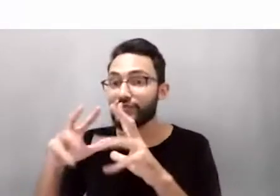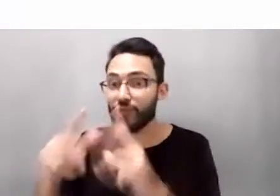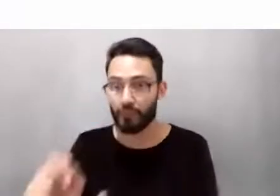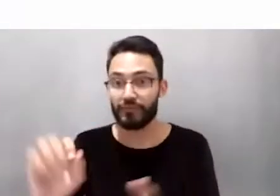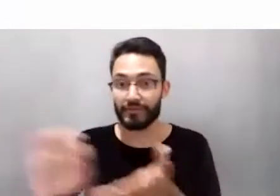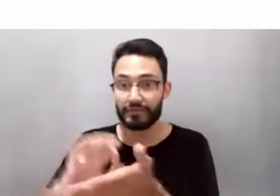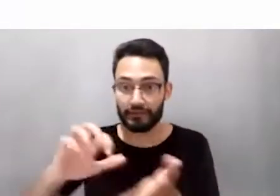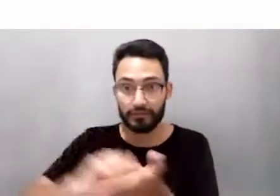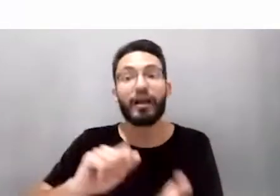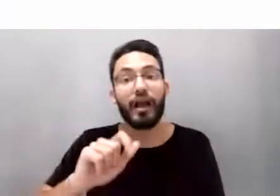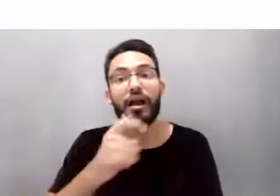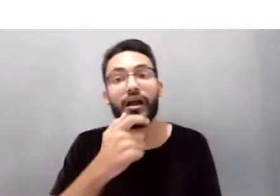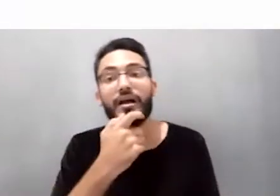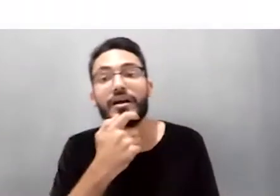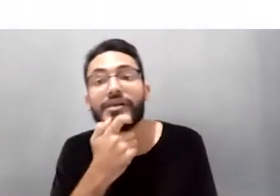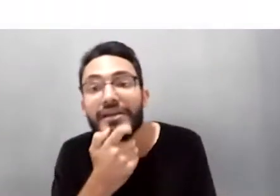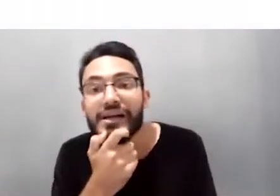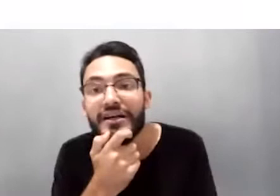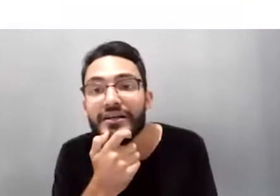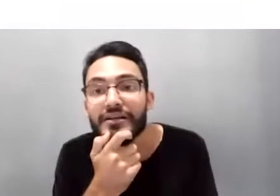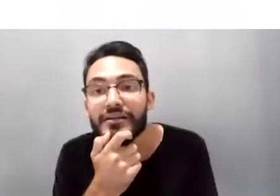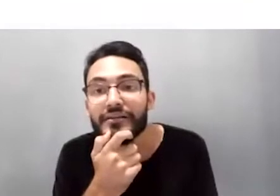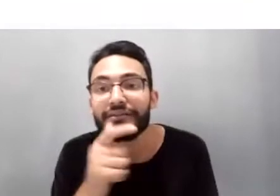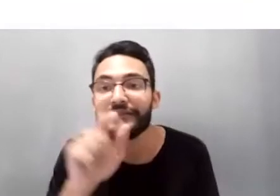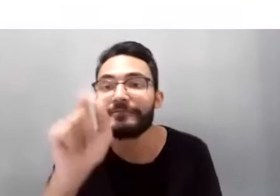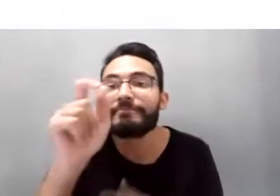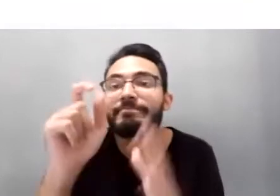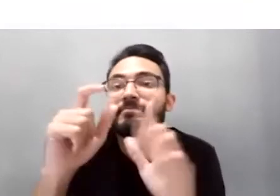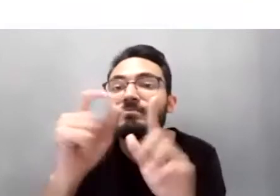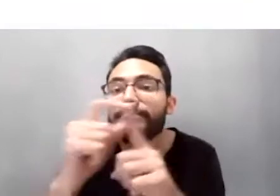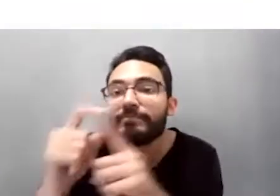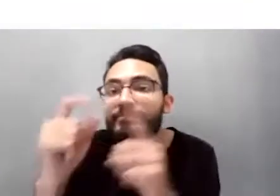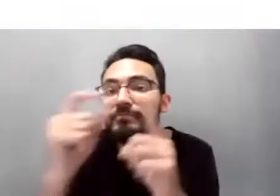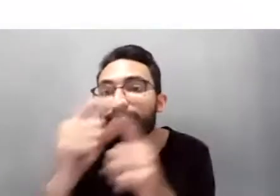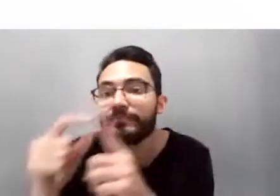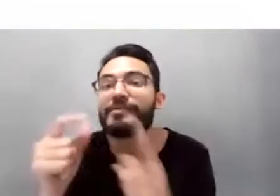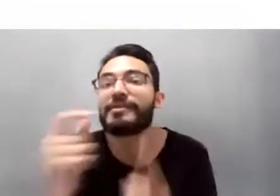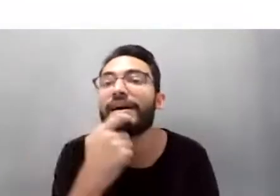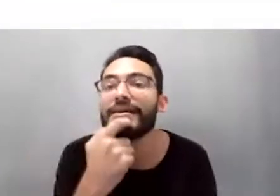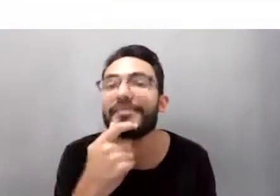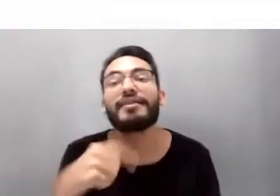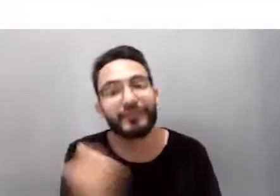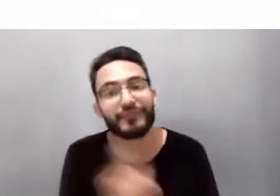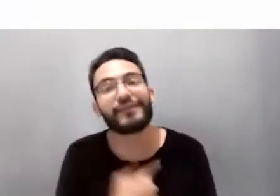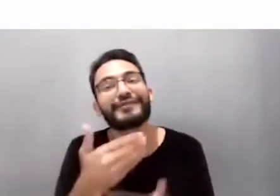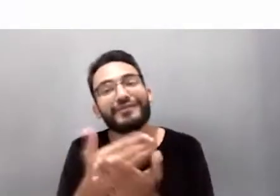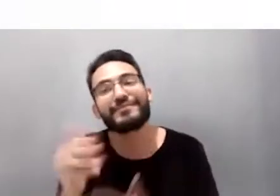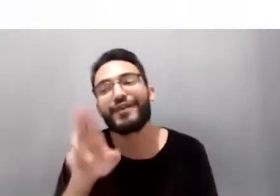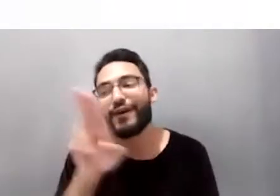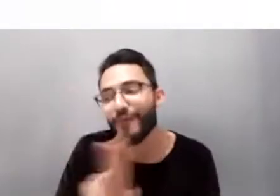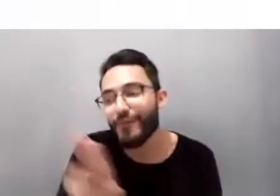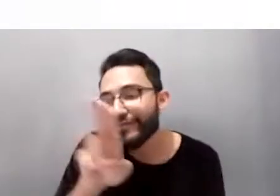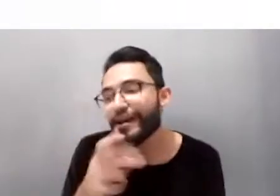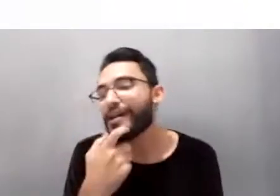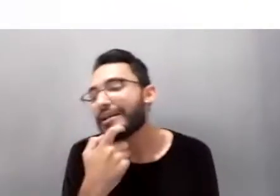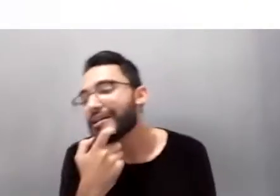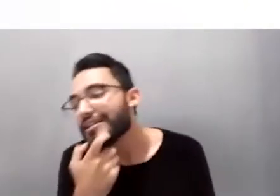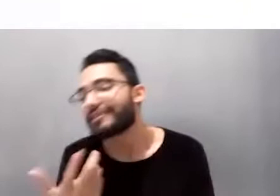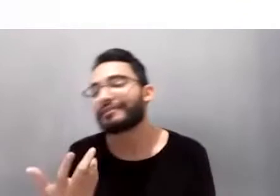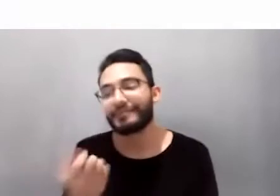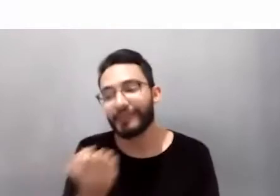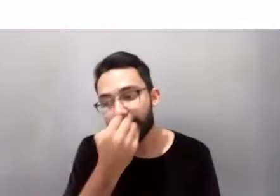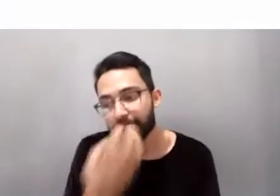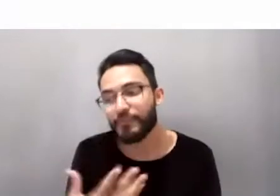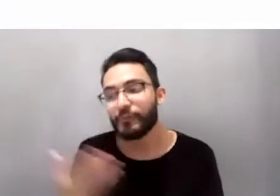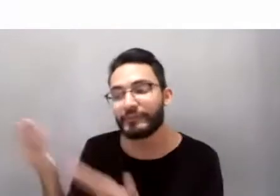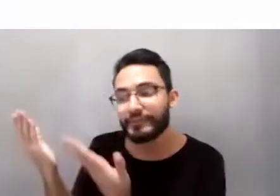não é à toa, né? Justamente para a gente começar aqui a usar, né, o inglês e